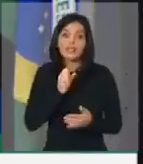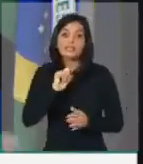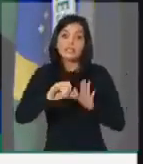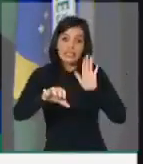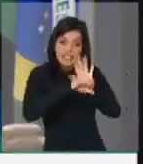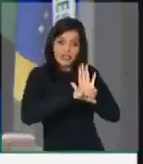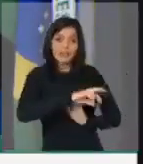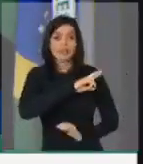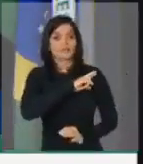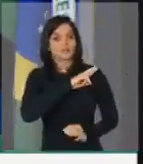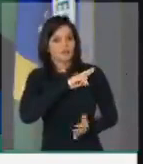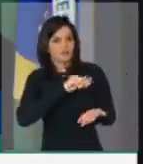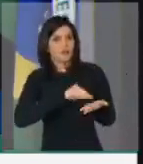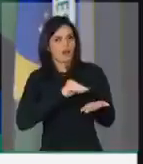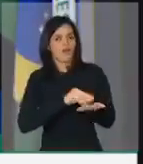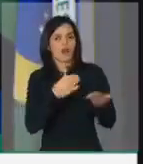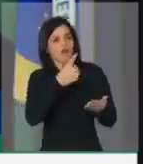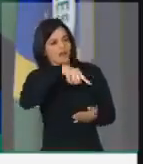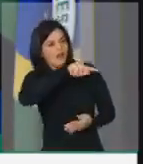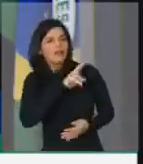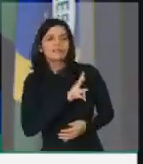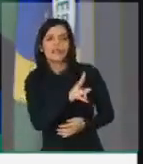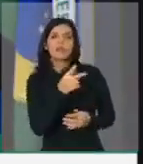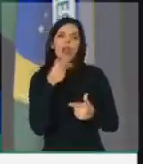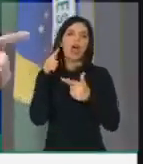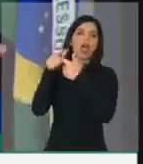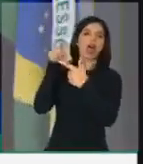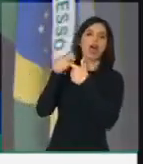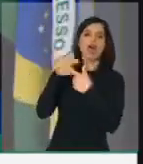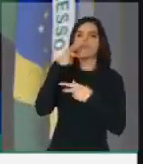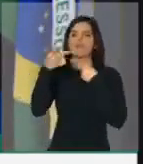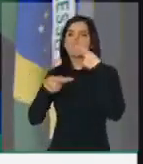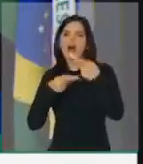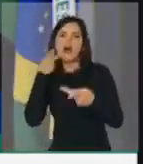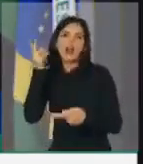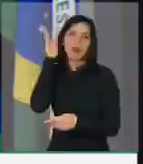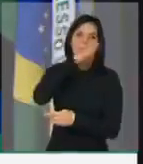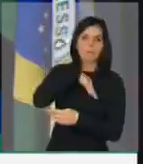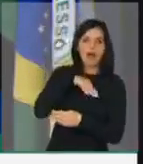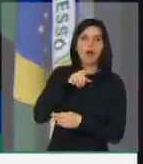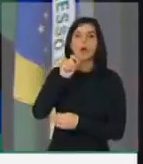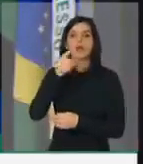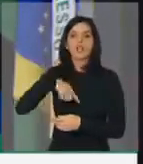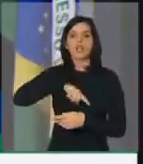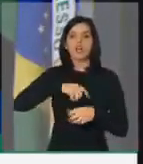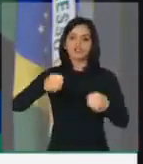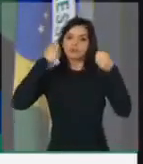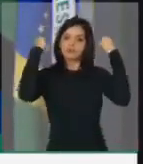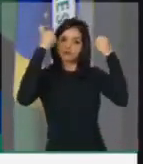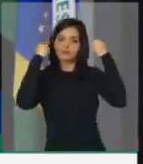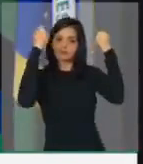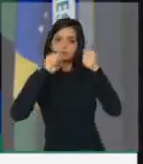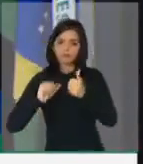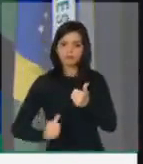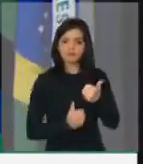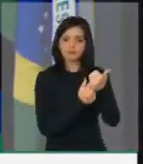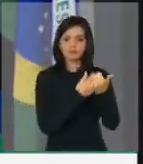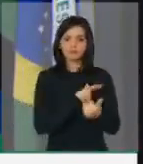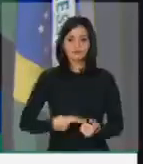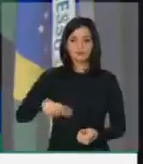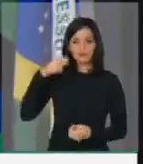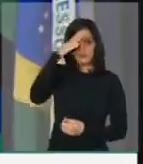E aí não satisfeito ele sempre criticavam que nós fizéssemos manifestações em apoio ao presidente